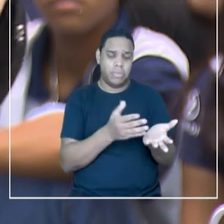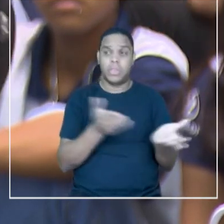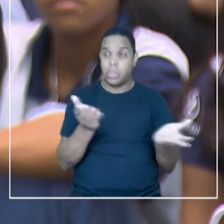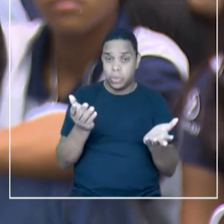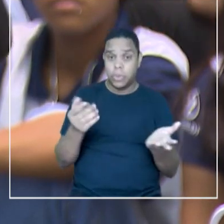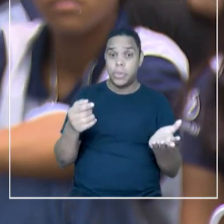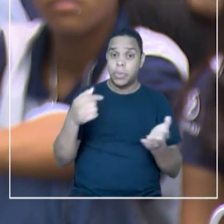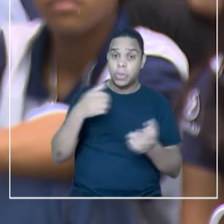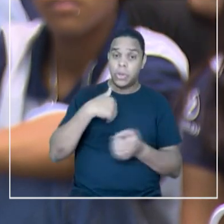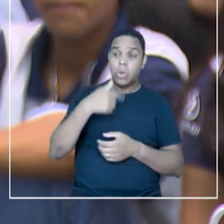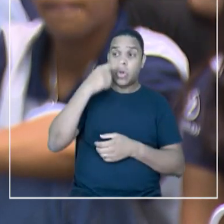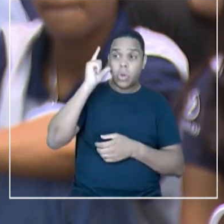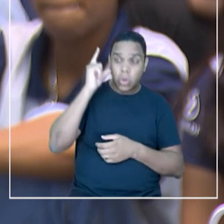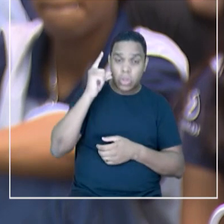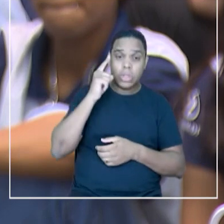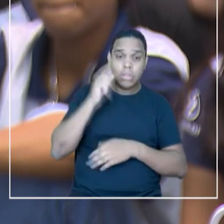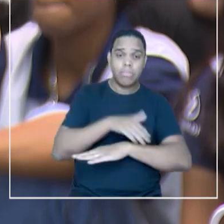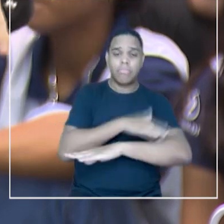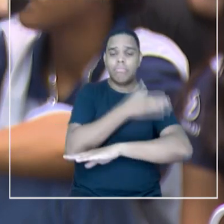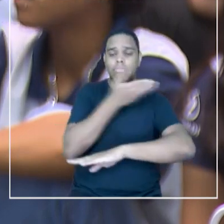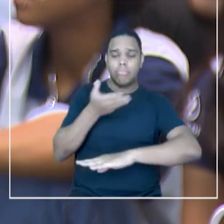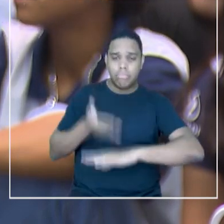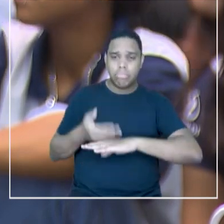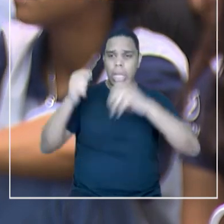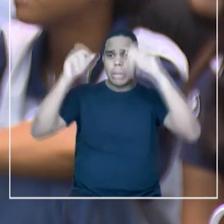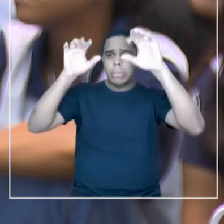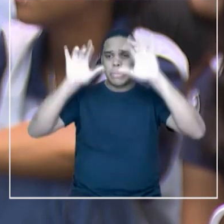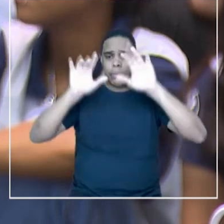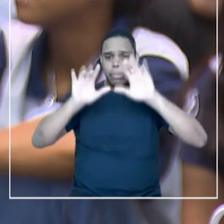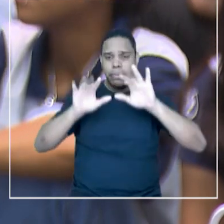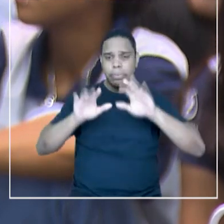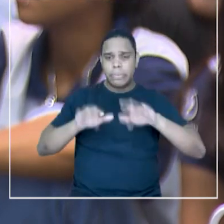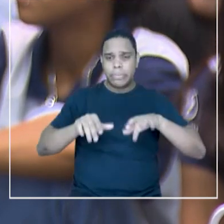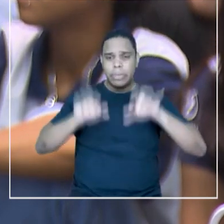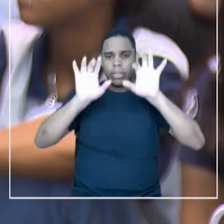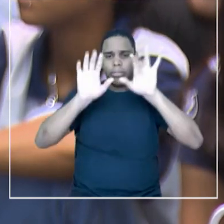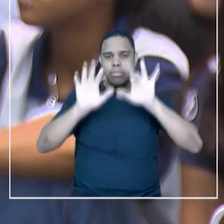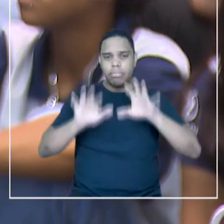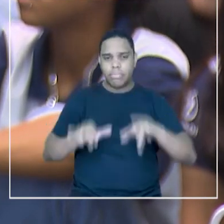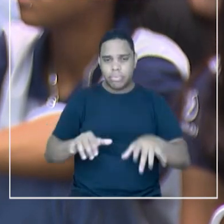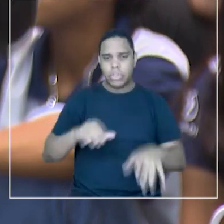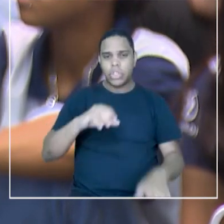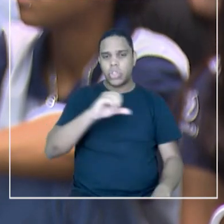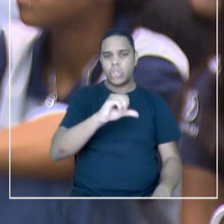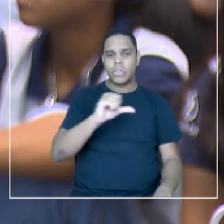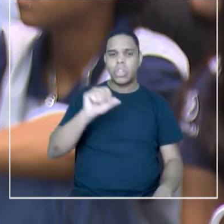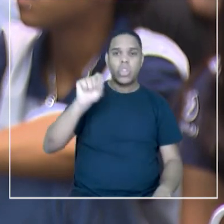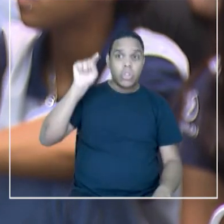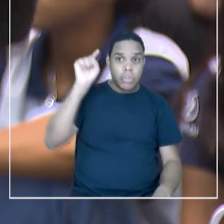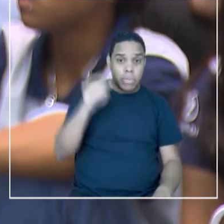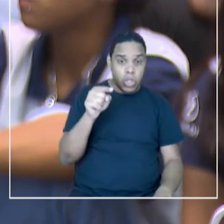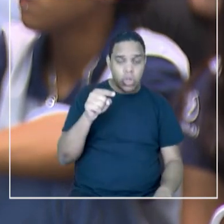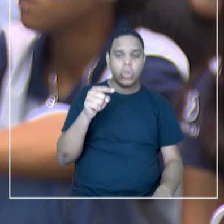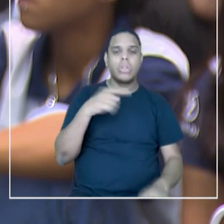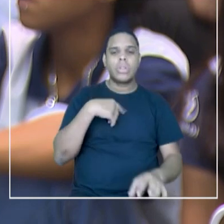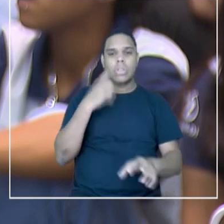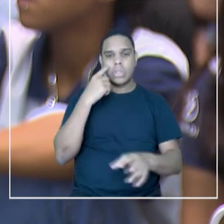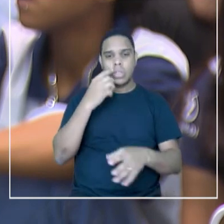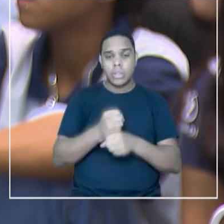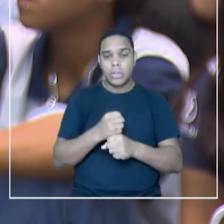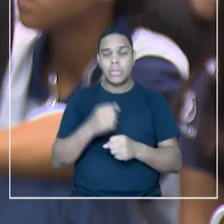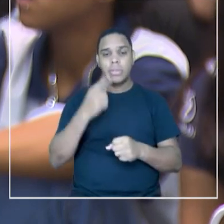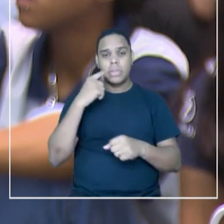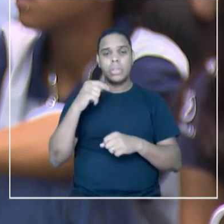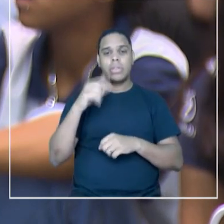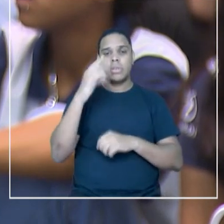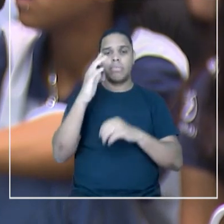fiquei aqui ontem o dia inteiro, começou a cair, estava caindo, tinha caído 999 mil e tal, e nada tinha acontecido com aquele galho.